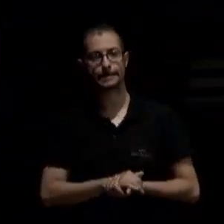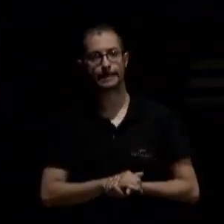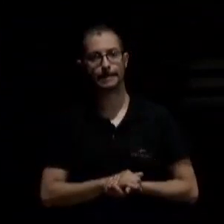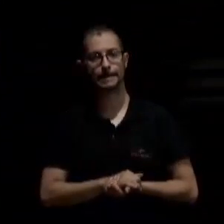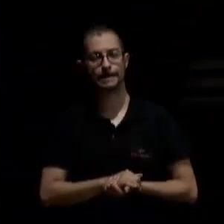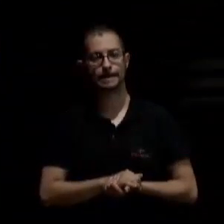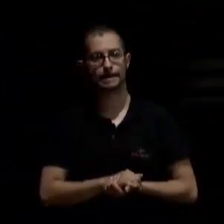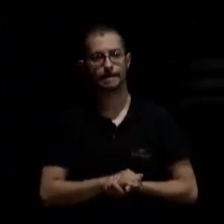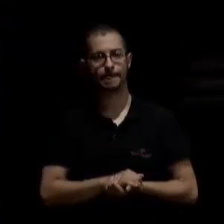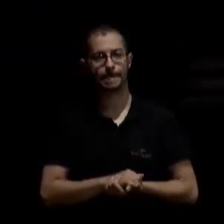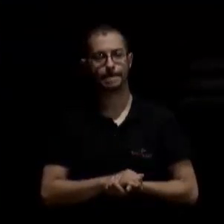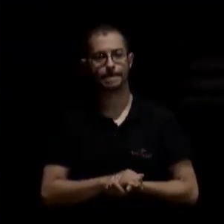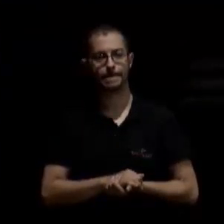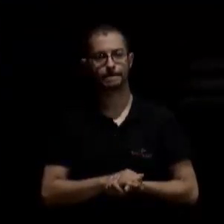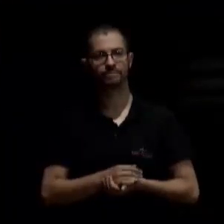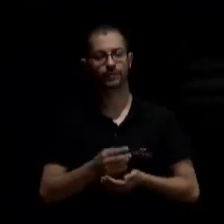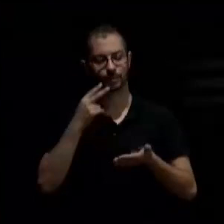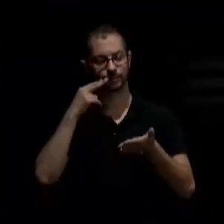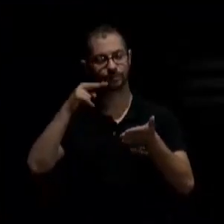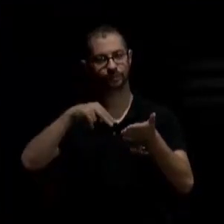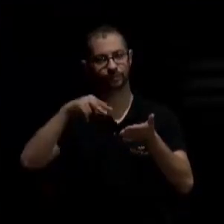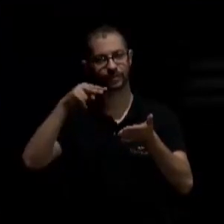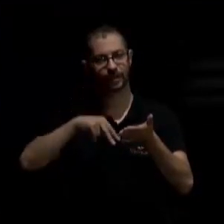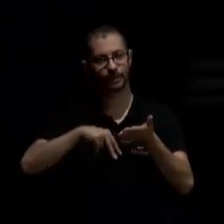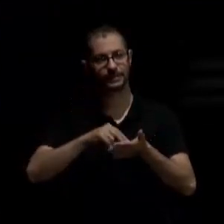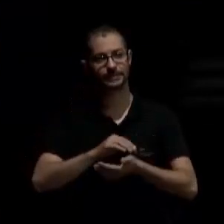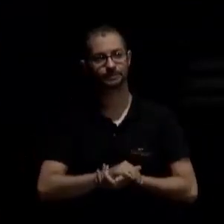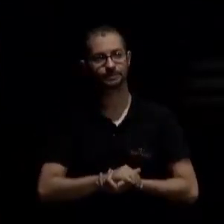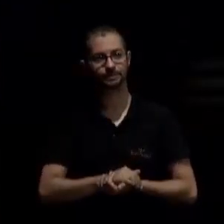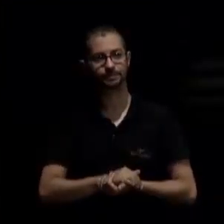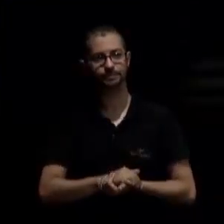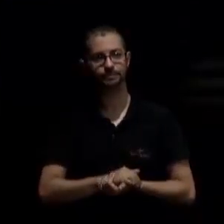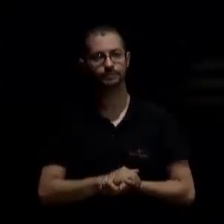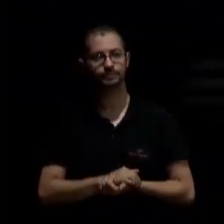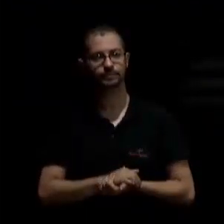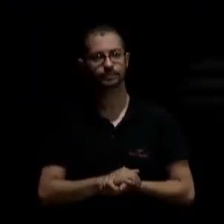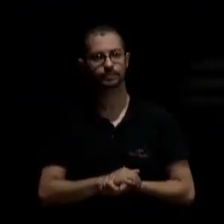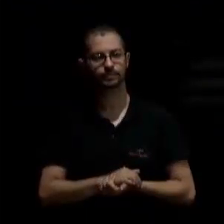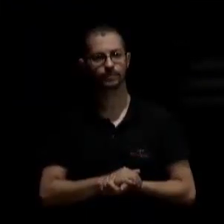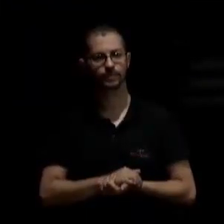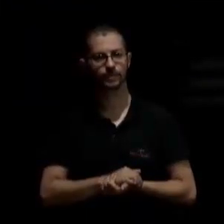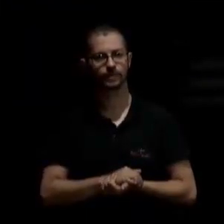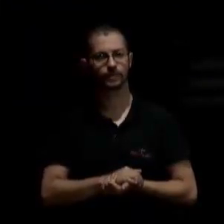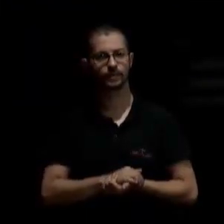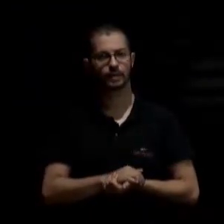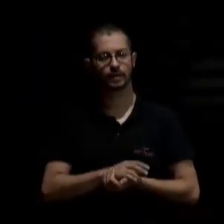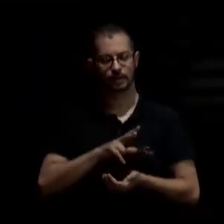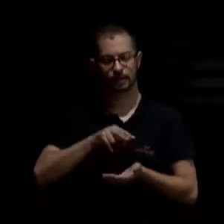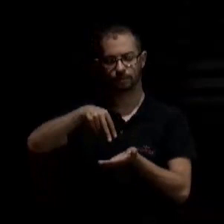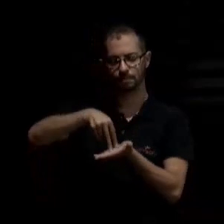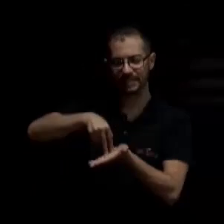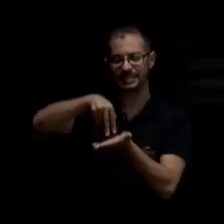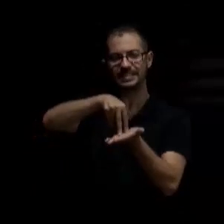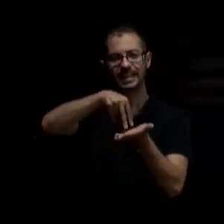Agora sim, vamos ler mais um pouquinho, só para ver só. O lagar eu pisei sozinho, e